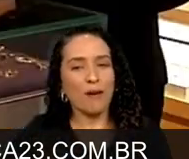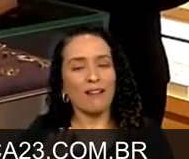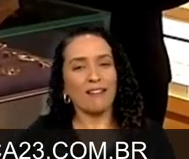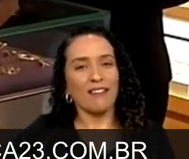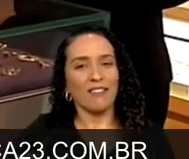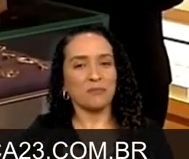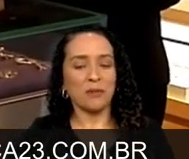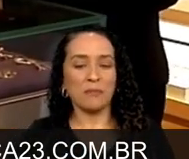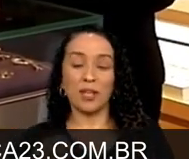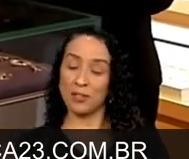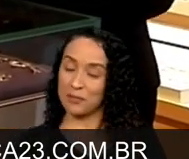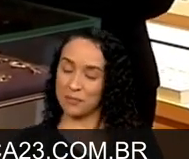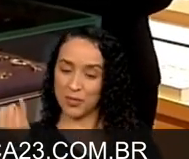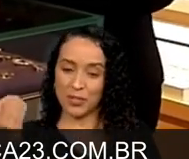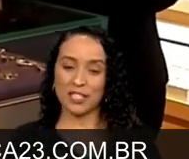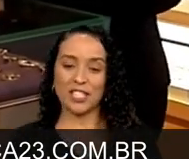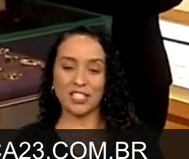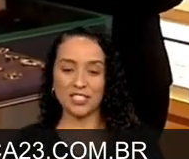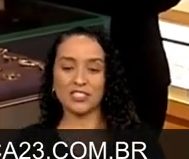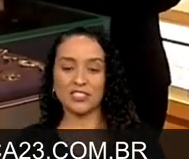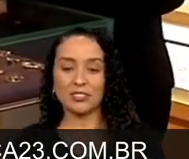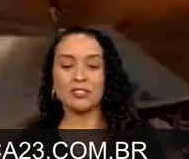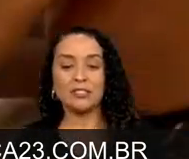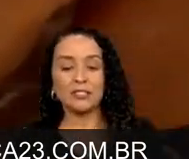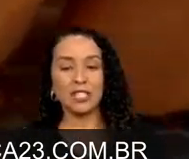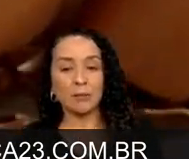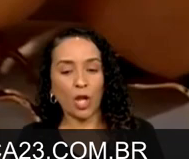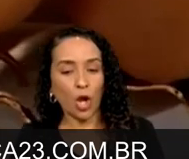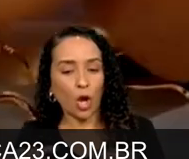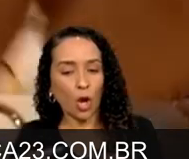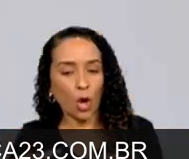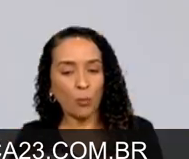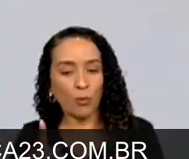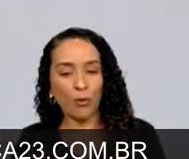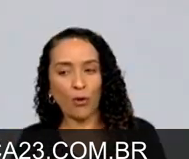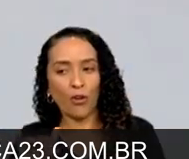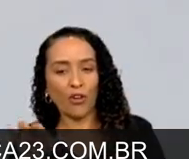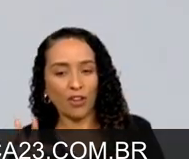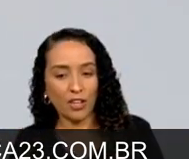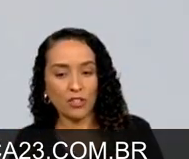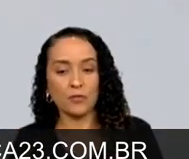momento, né, tão importante. Com os kits de Dia das Mães.